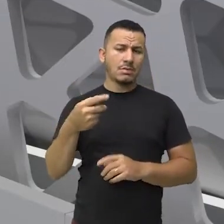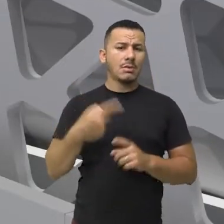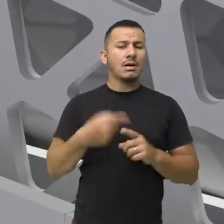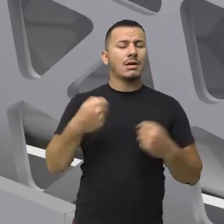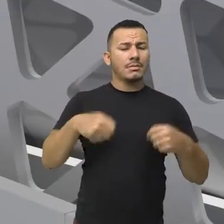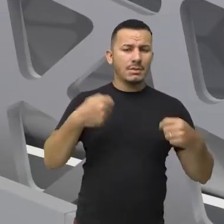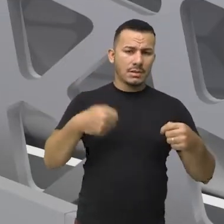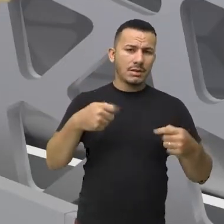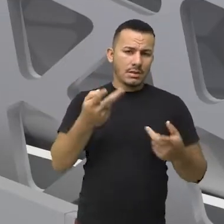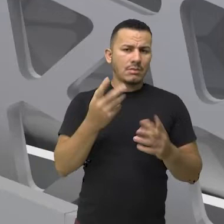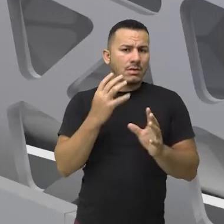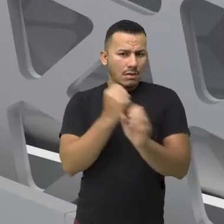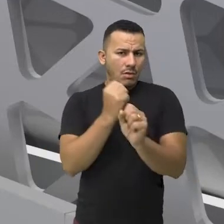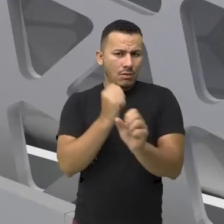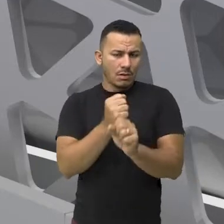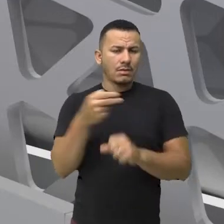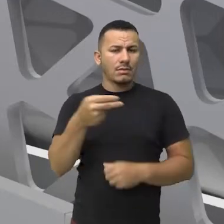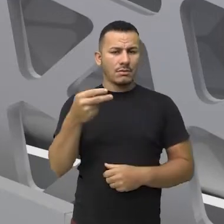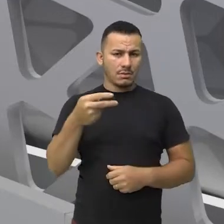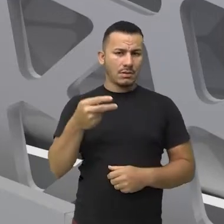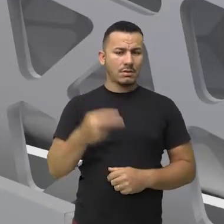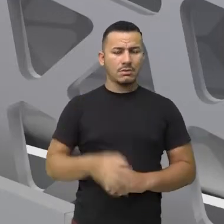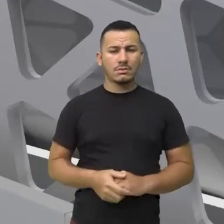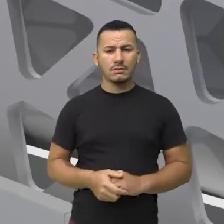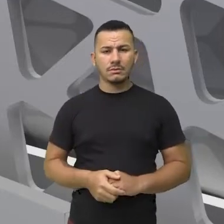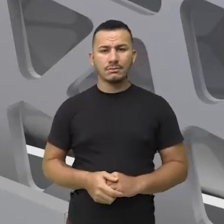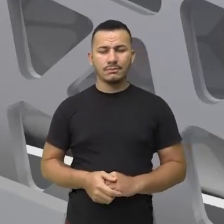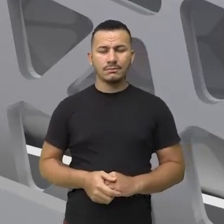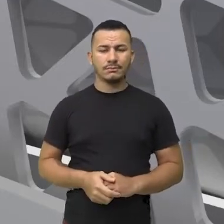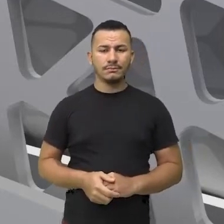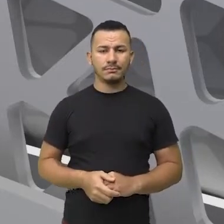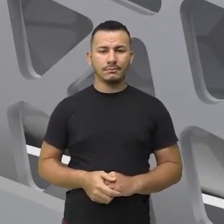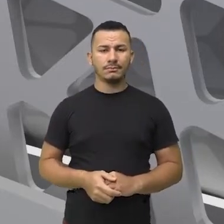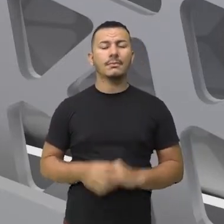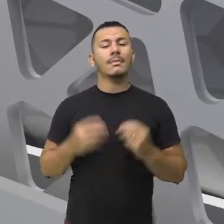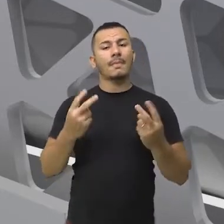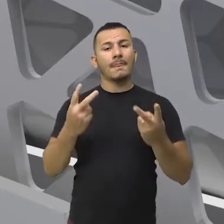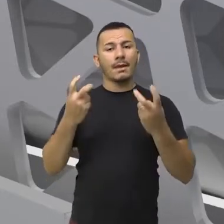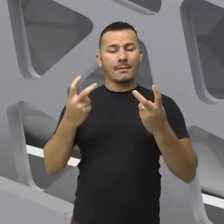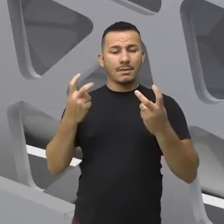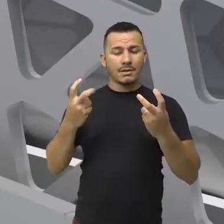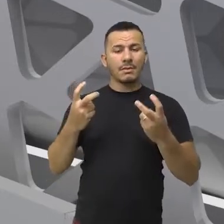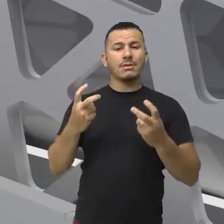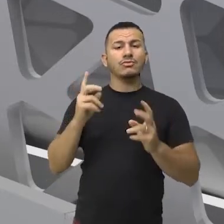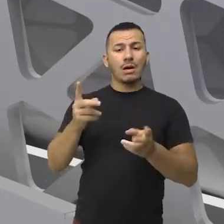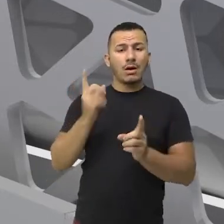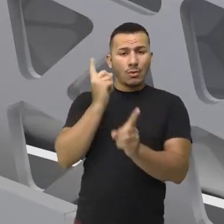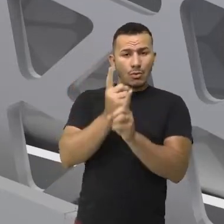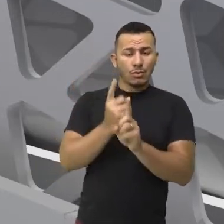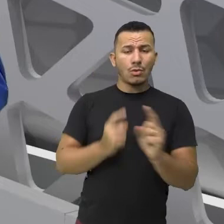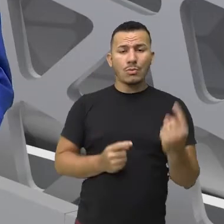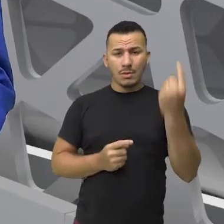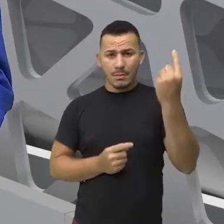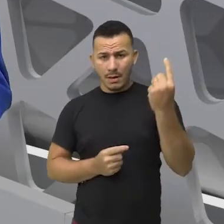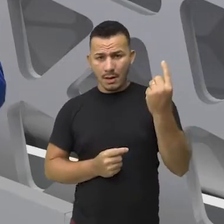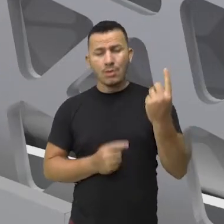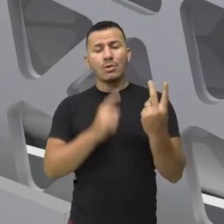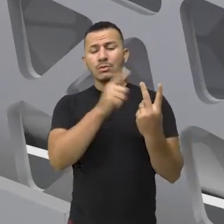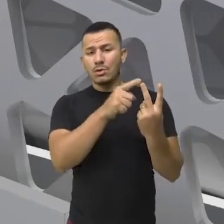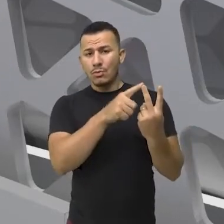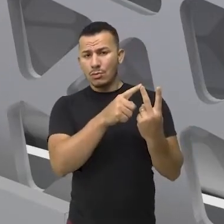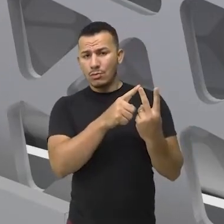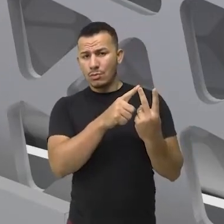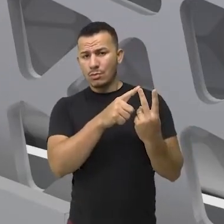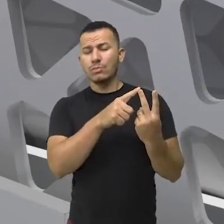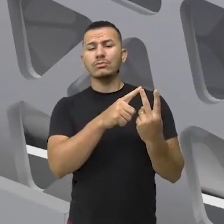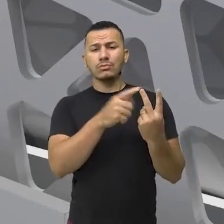você está trabalhando com a questão da igualdade, beleza? Aí vai identificar Identificou o primeiro membro, identificou o segundo membro,